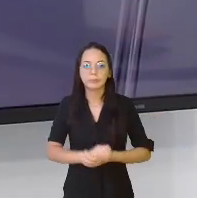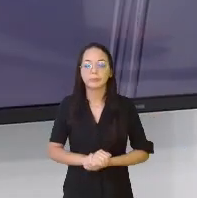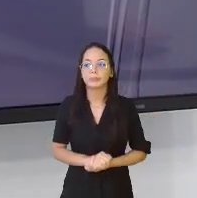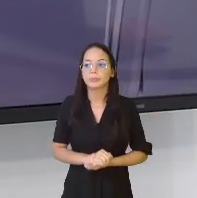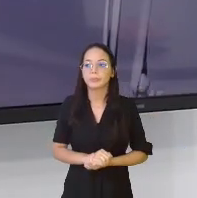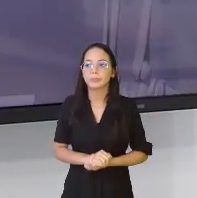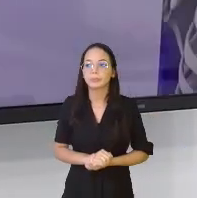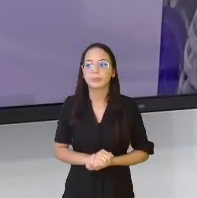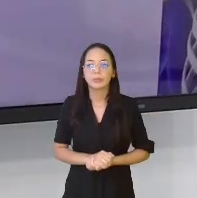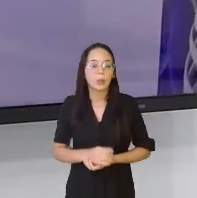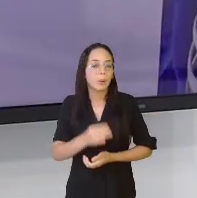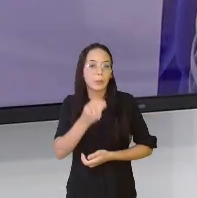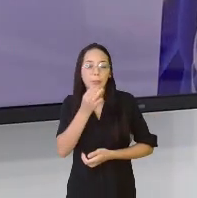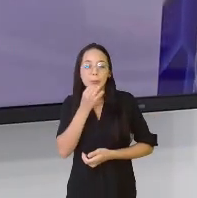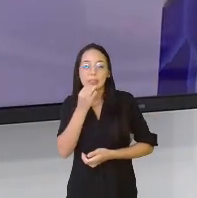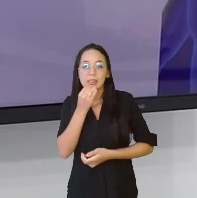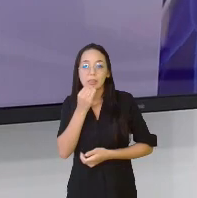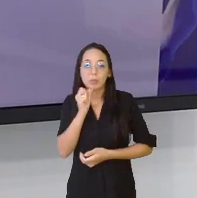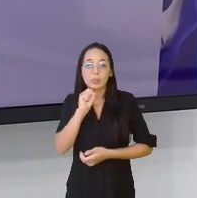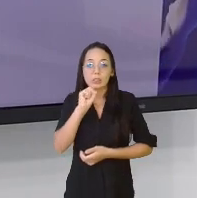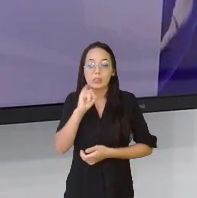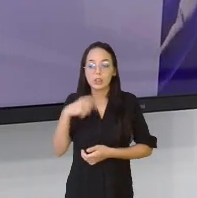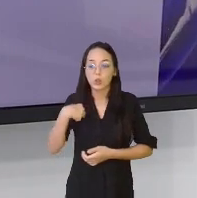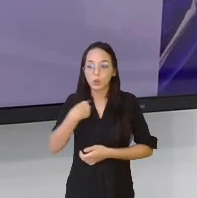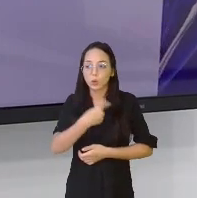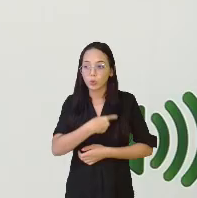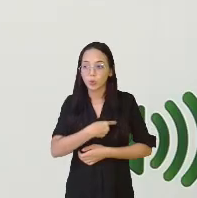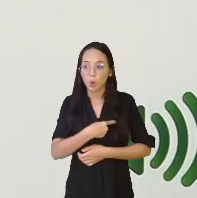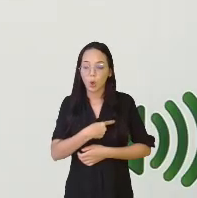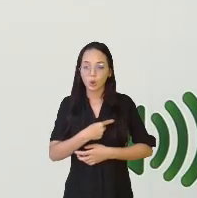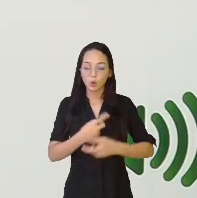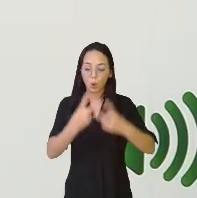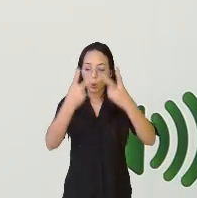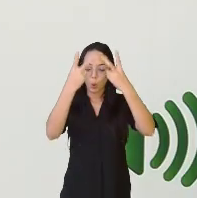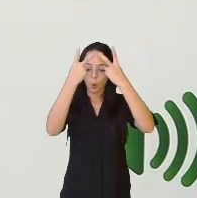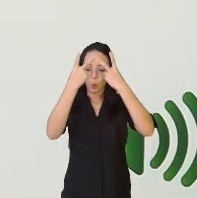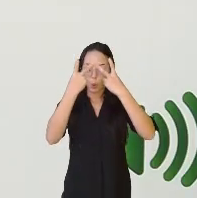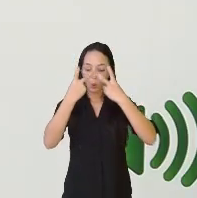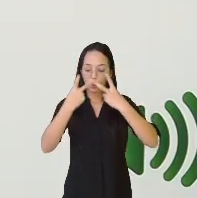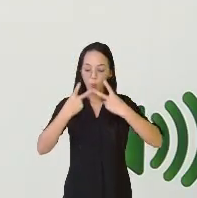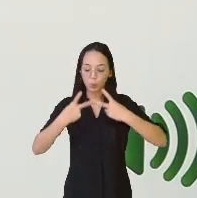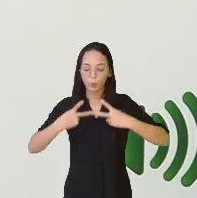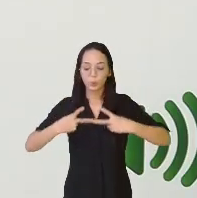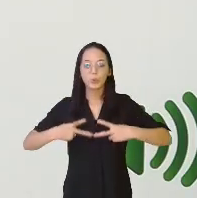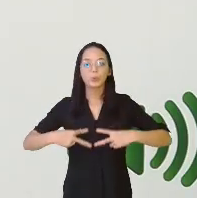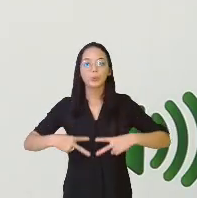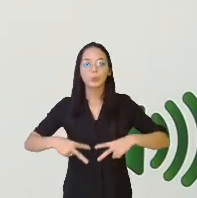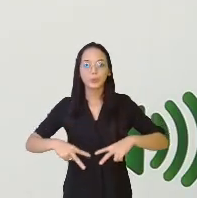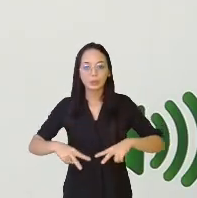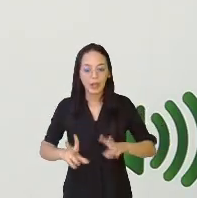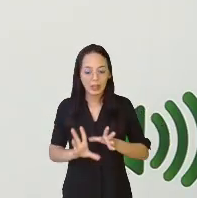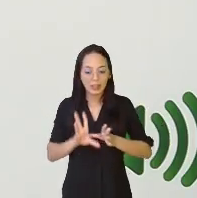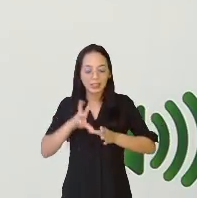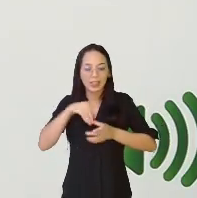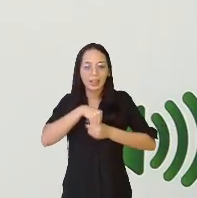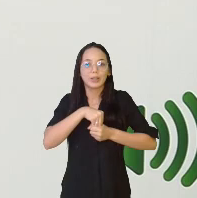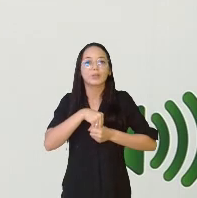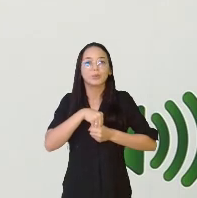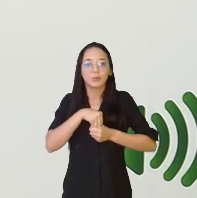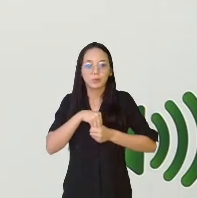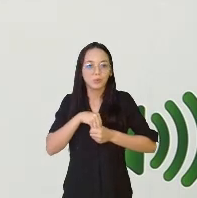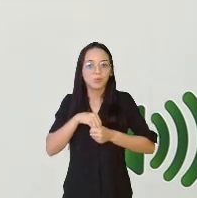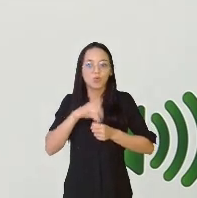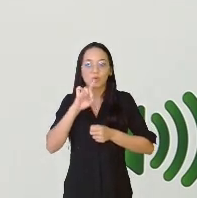É como se a gente tivesse visto o nosso corpo basicamente só